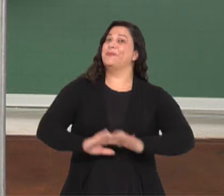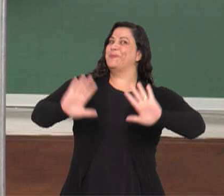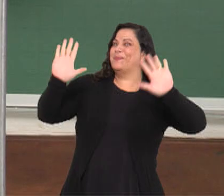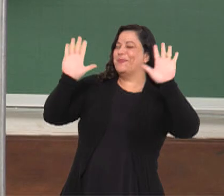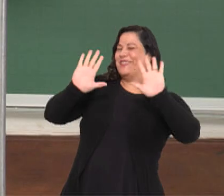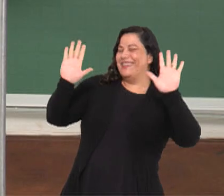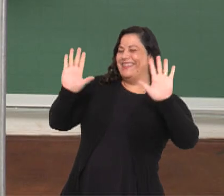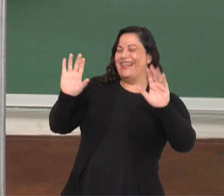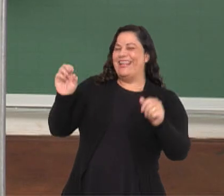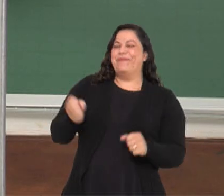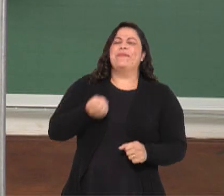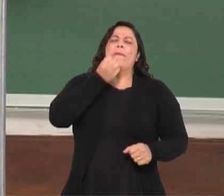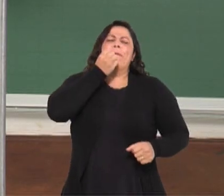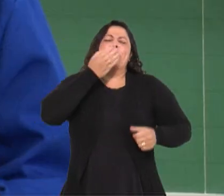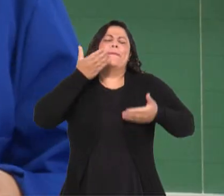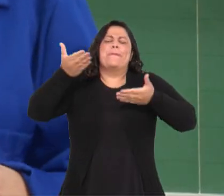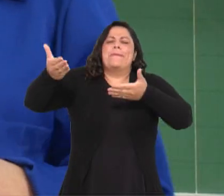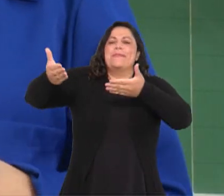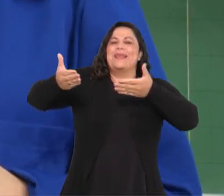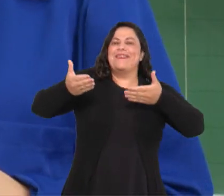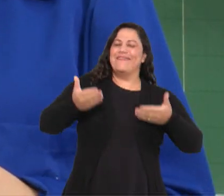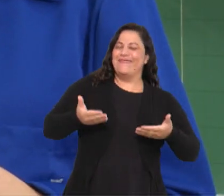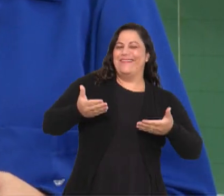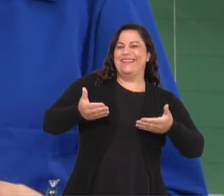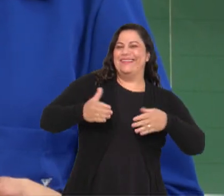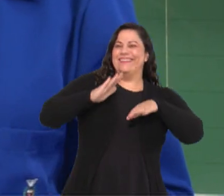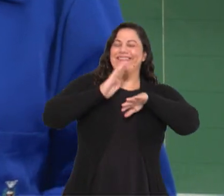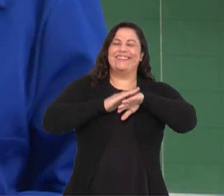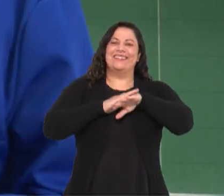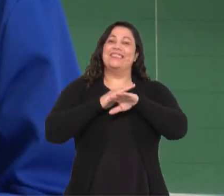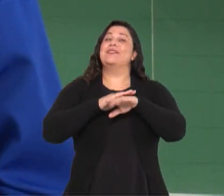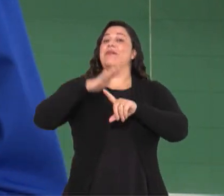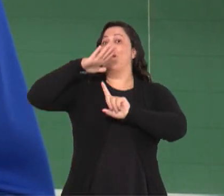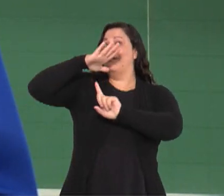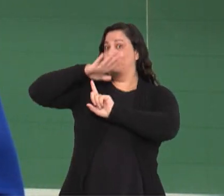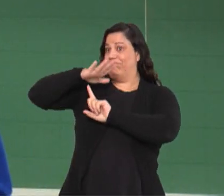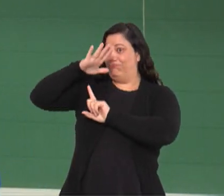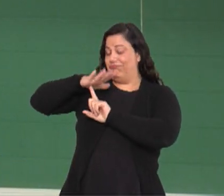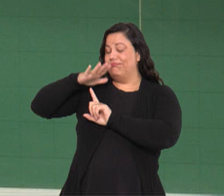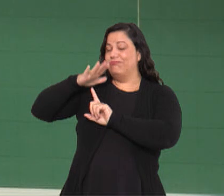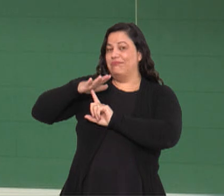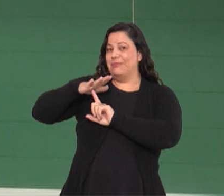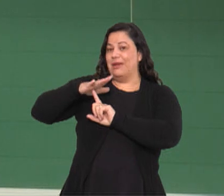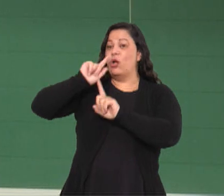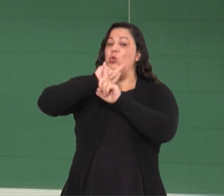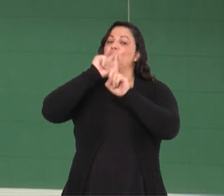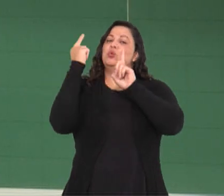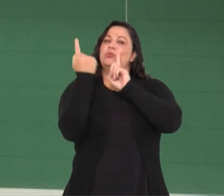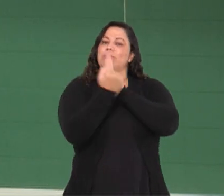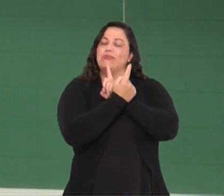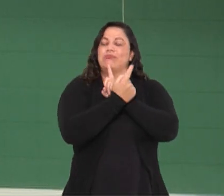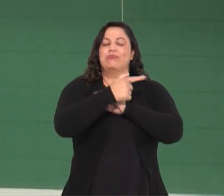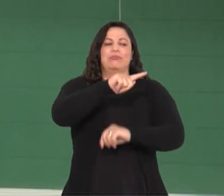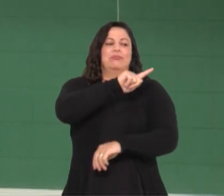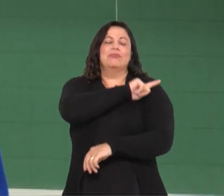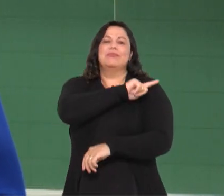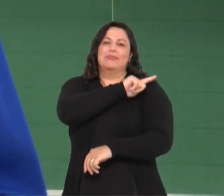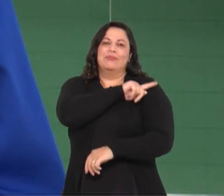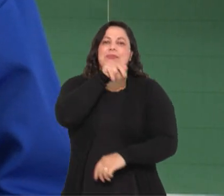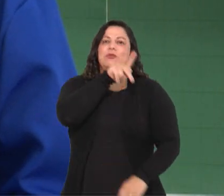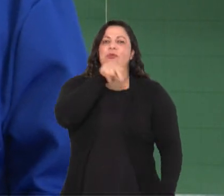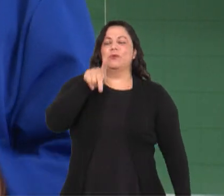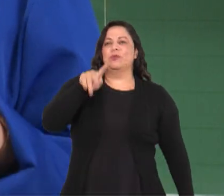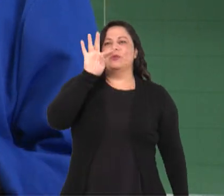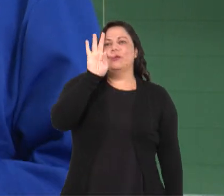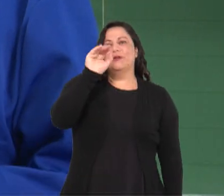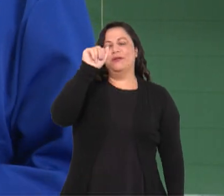Olá, sejam muito bem-vindos a mais uma aula Paraná, a aula de Geografia para o 7º ano. Eu sou a professora Társila